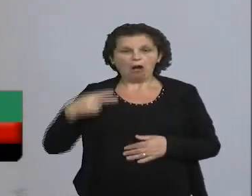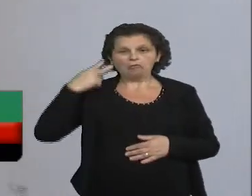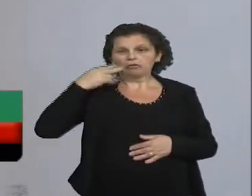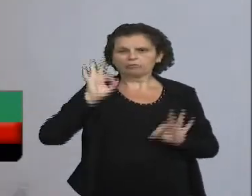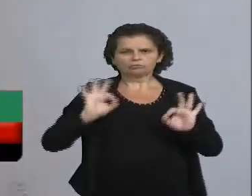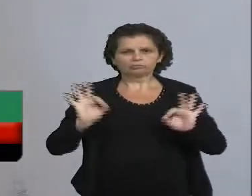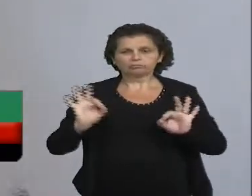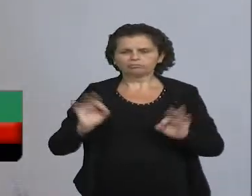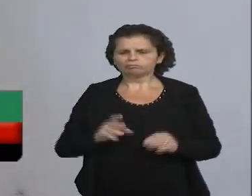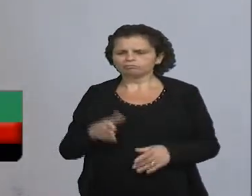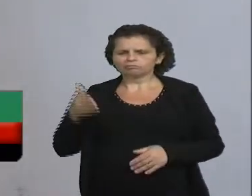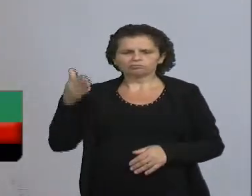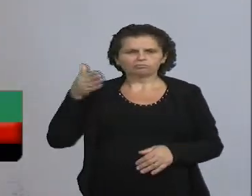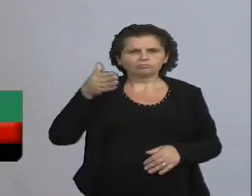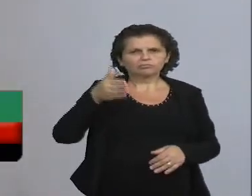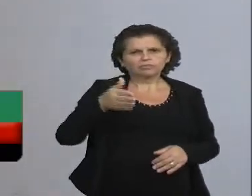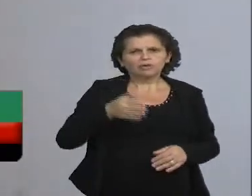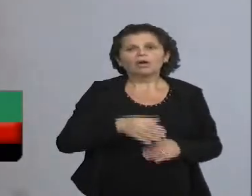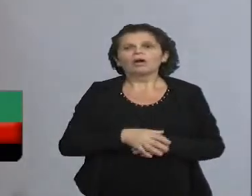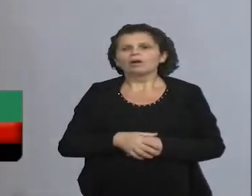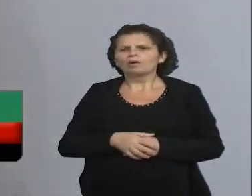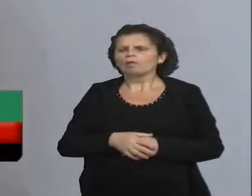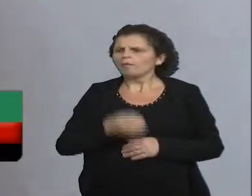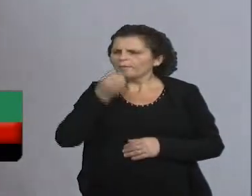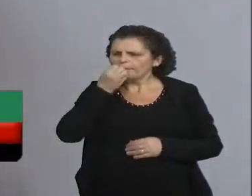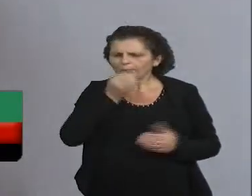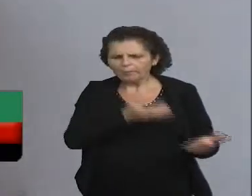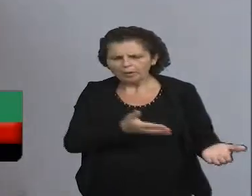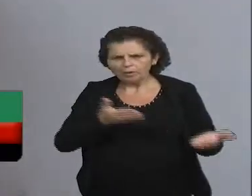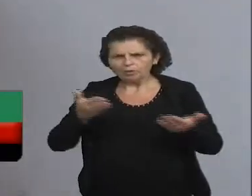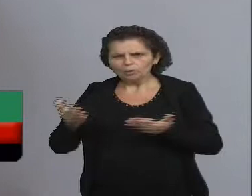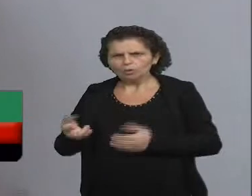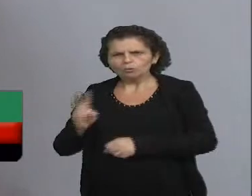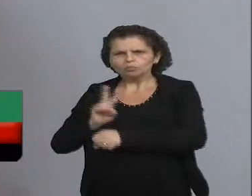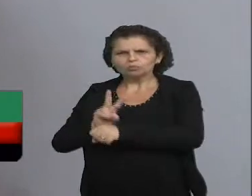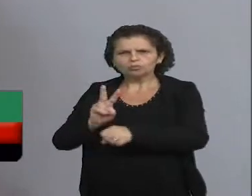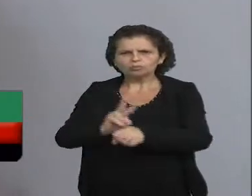minha posição na sociedade, e fui muito bem ali